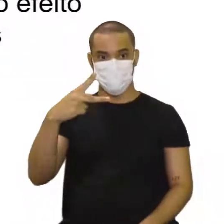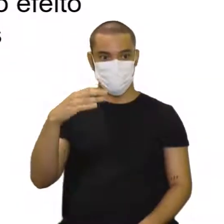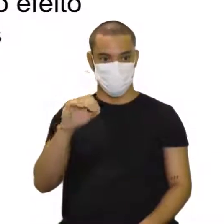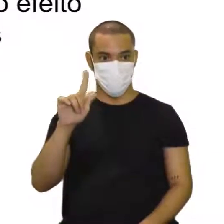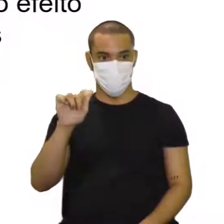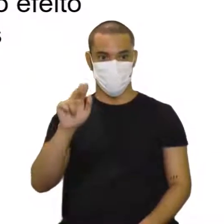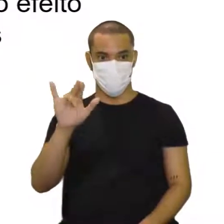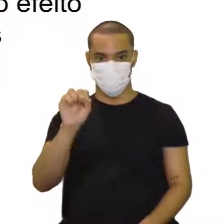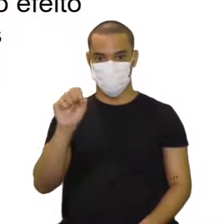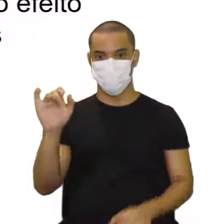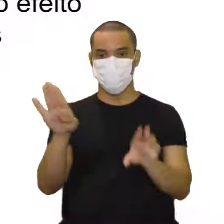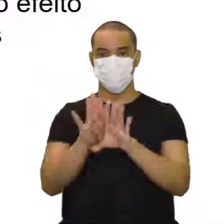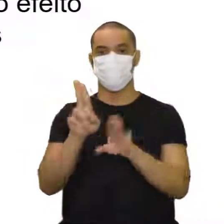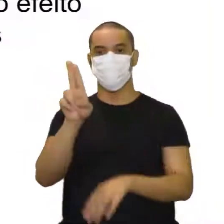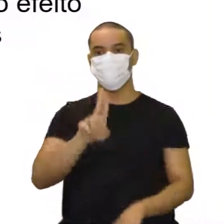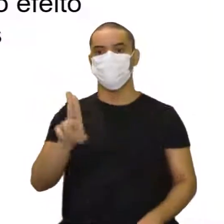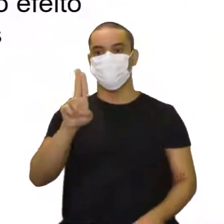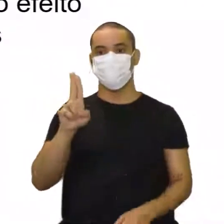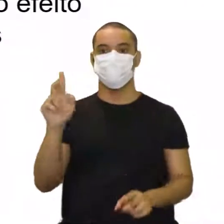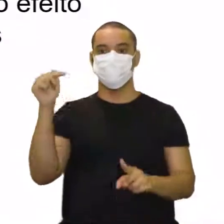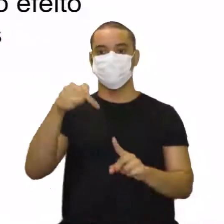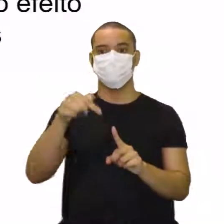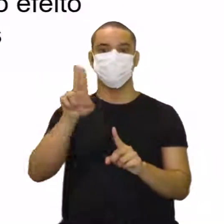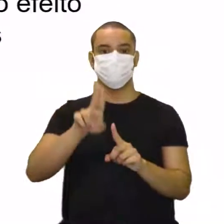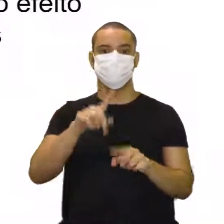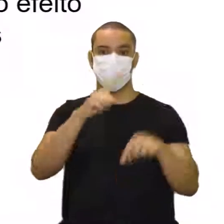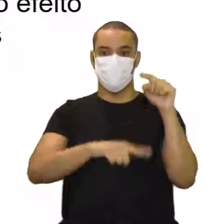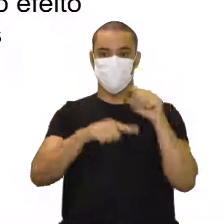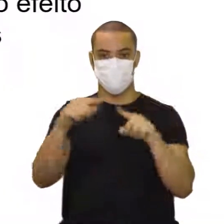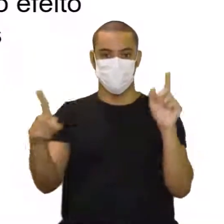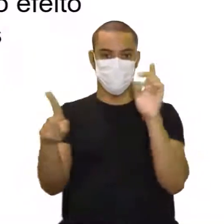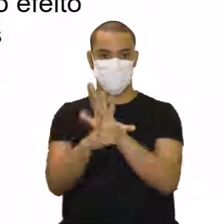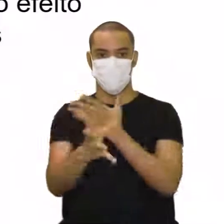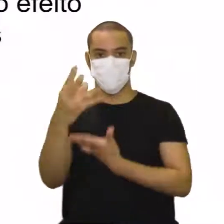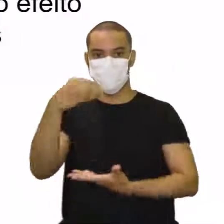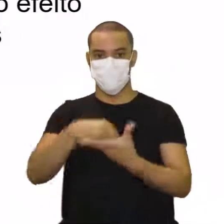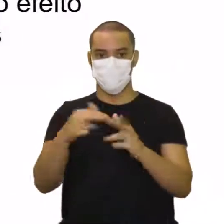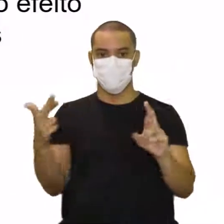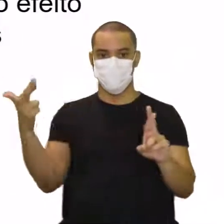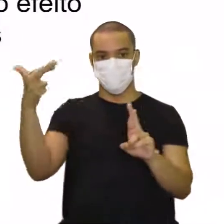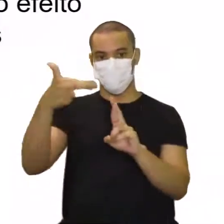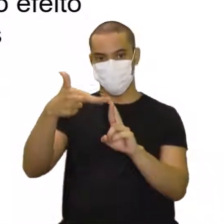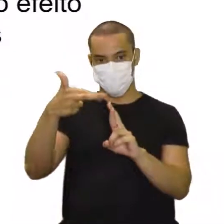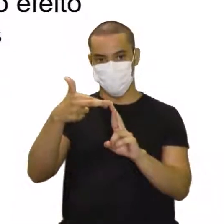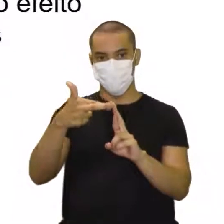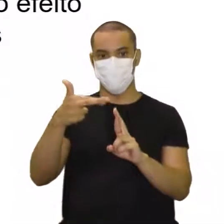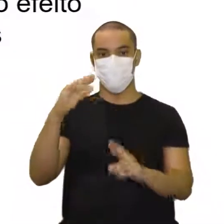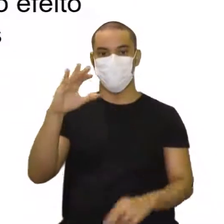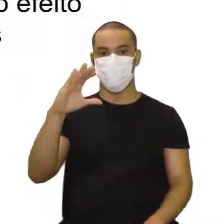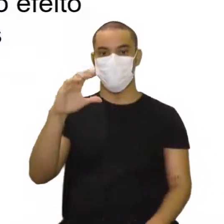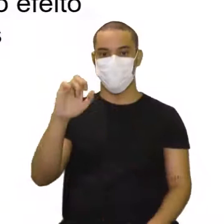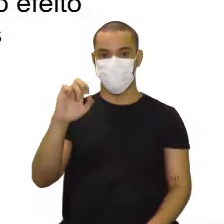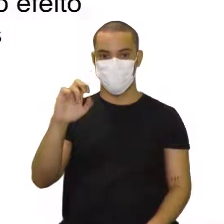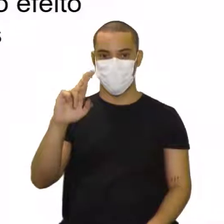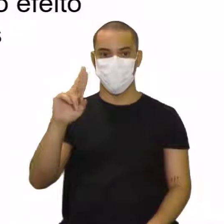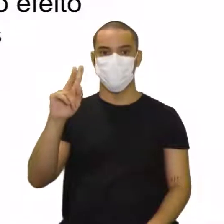também usado para designar tais aparatos em referência a Carl